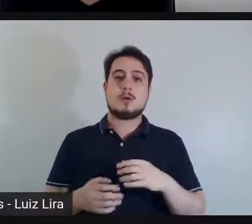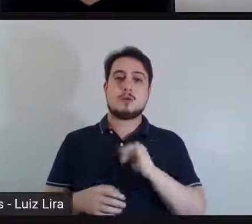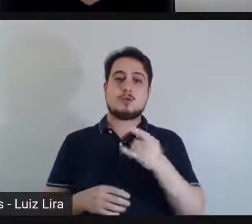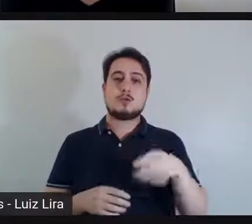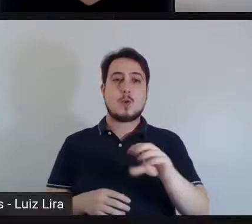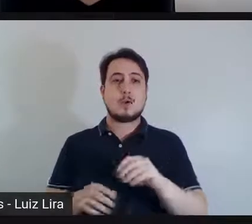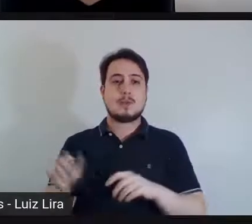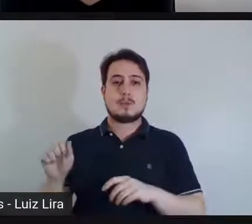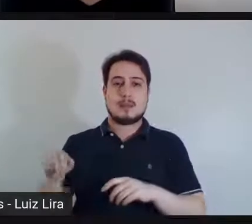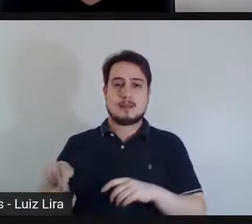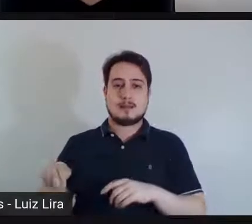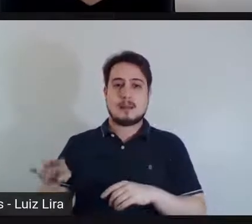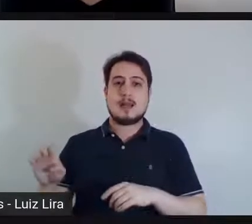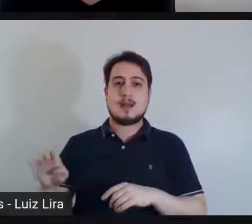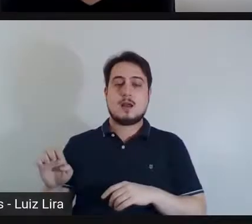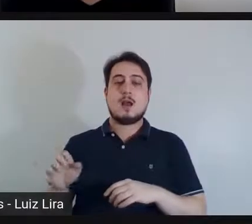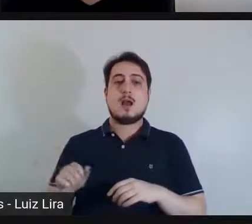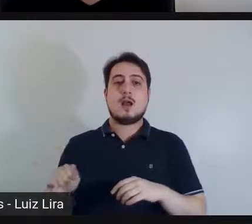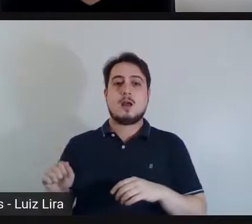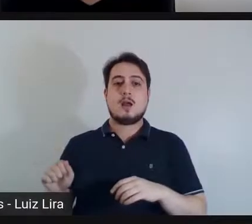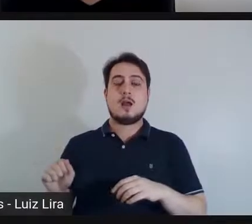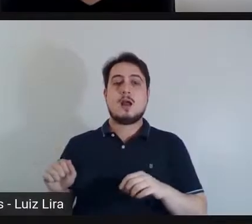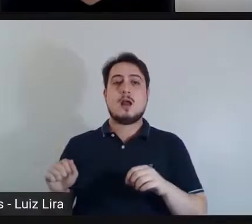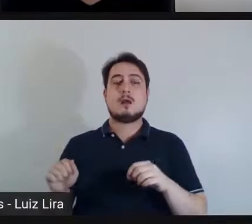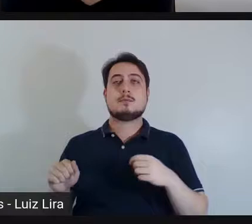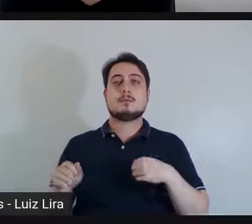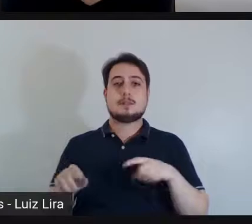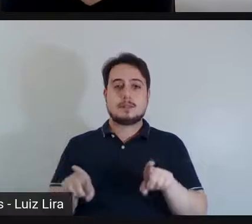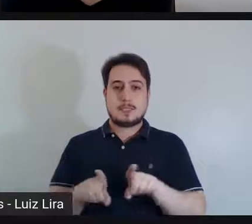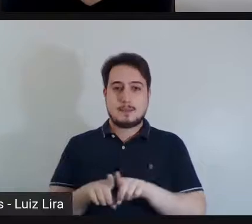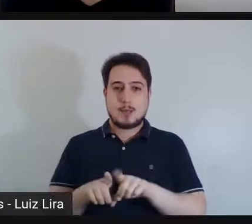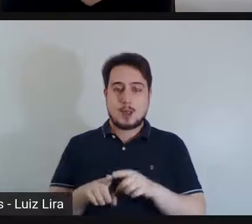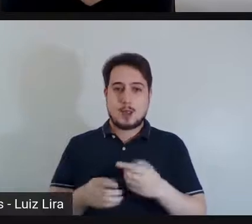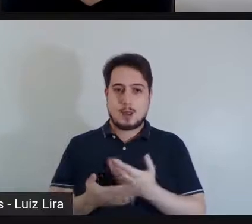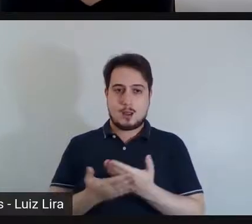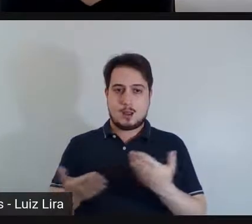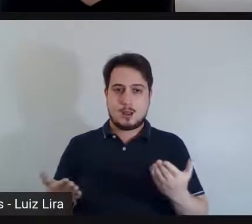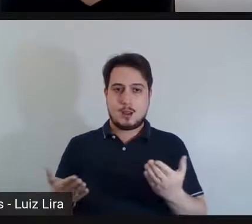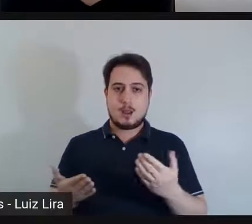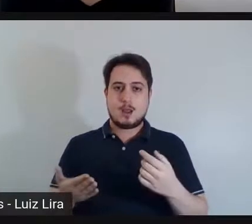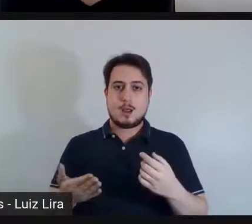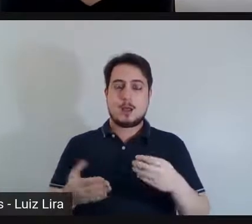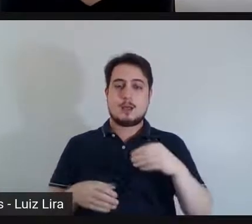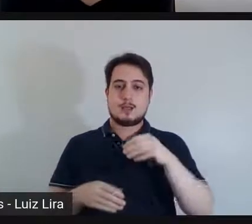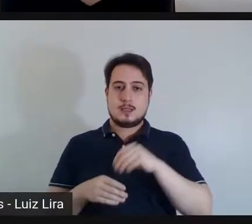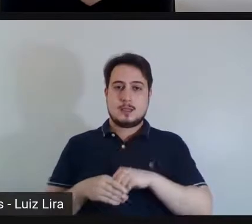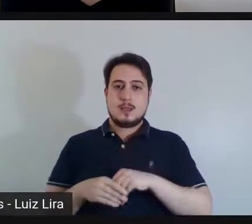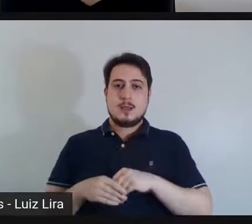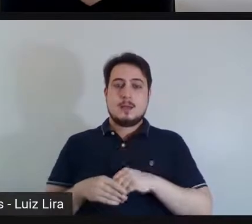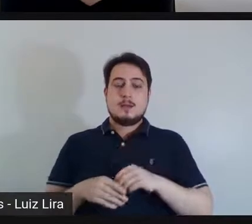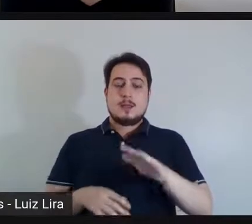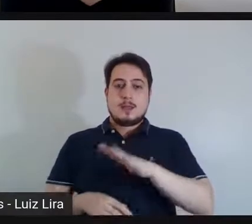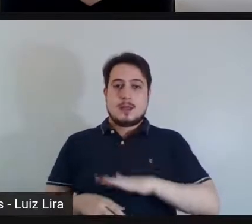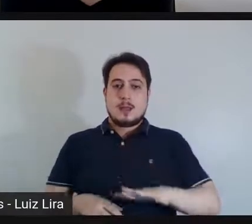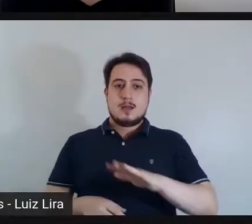André, por uma questão que a gente, que estamos lotados nos setores jurídicos, nem coloquei,